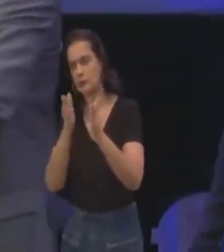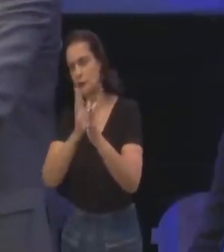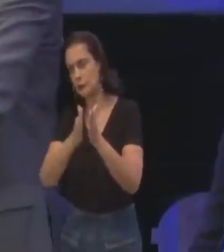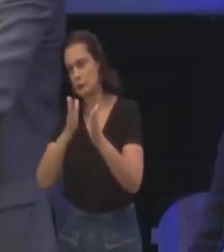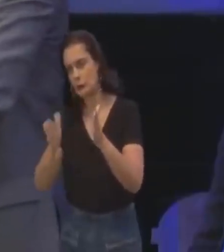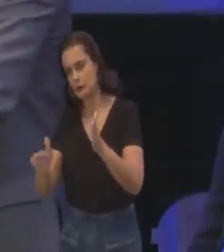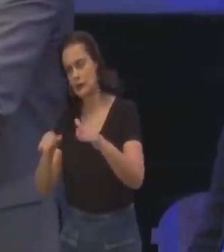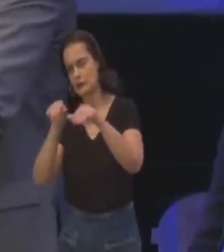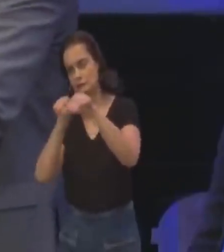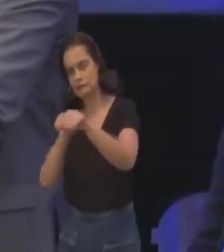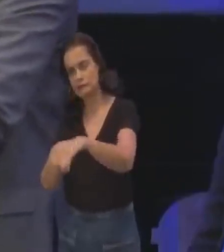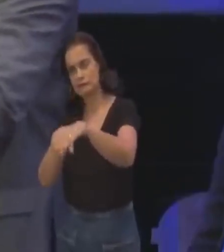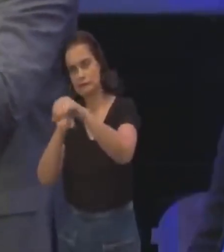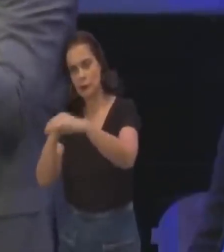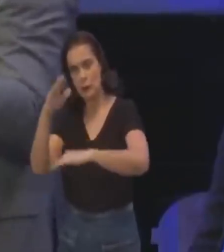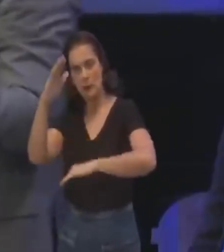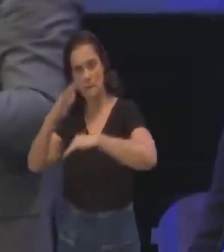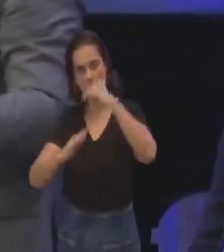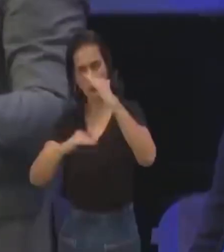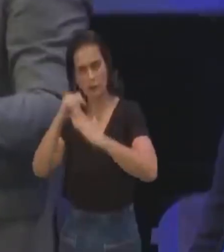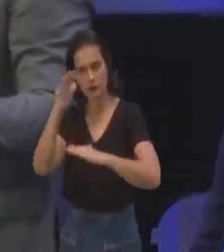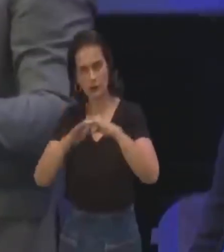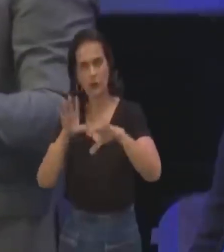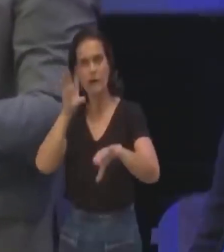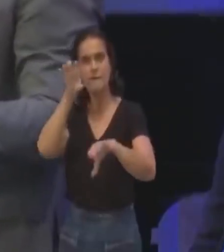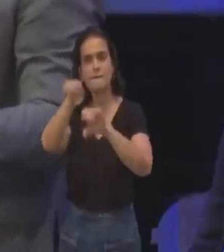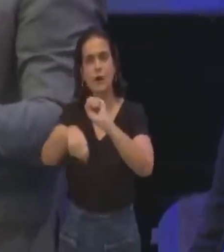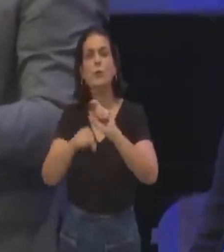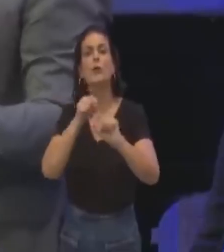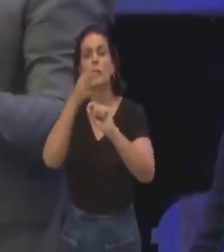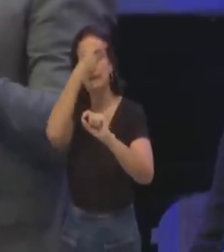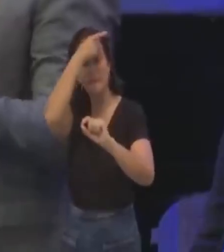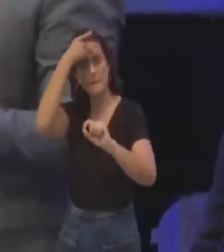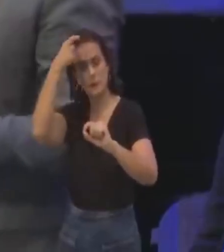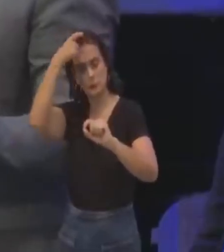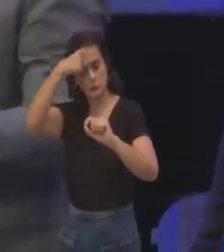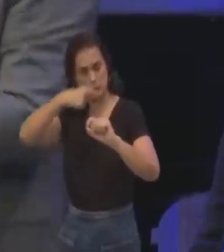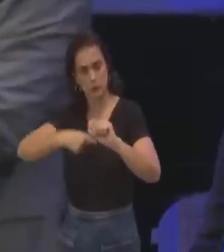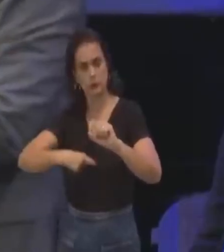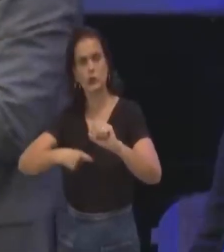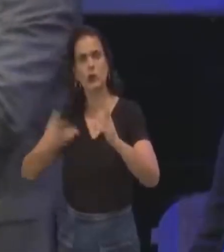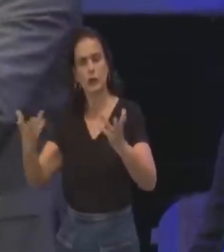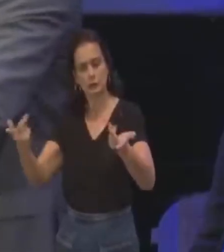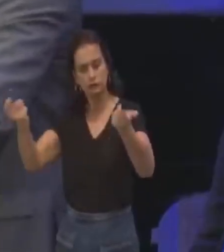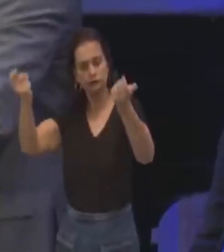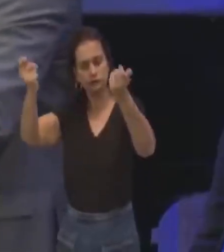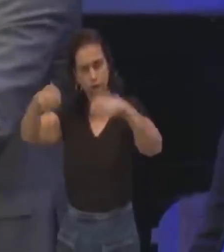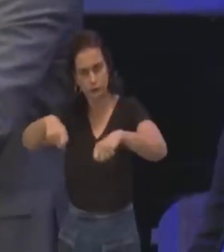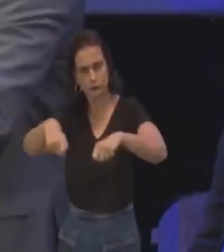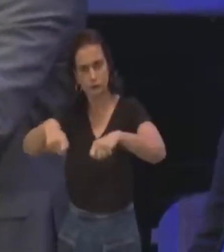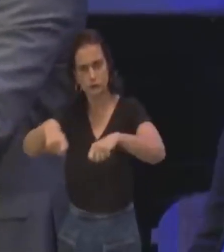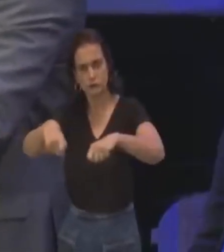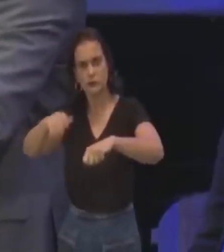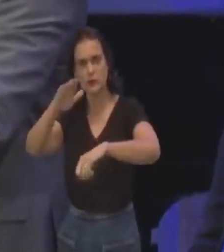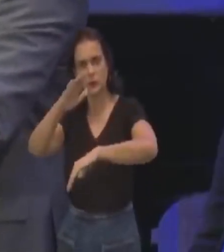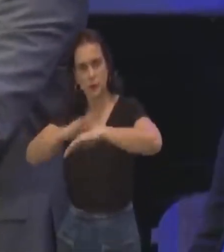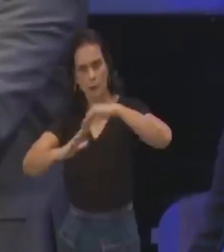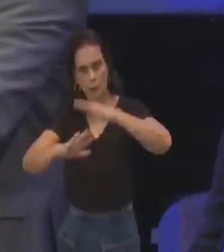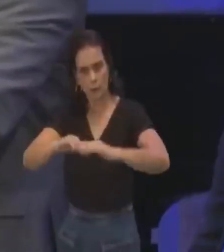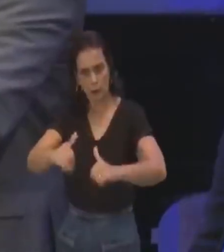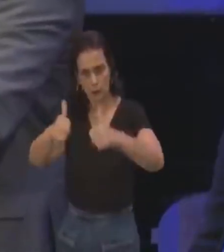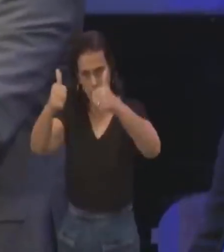de educação profissional que forma a pessoa, que capacita e habilita para o exercício